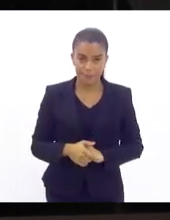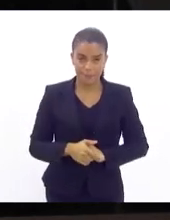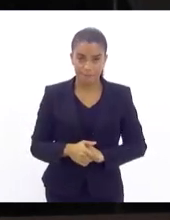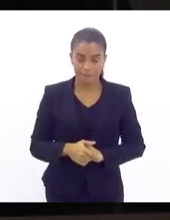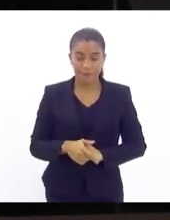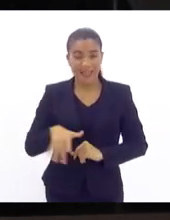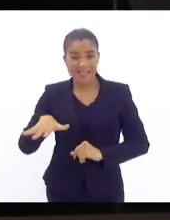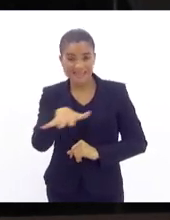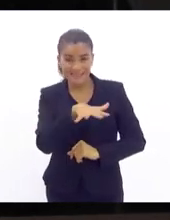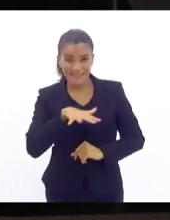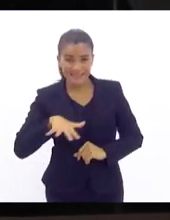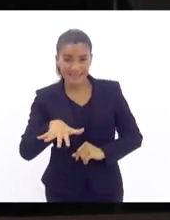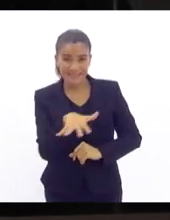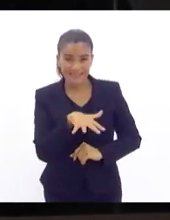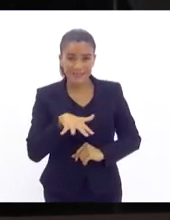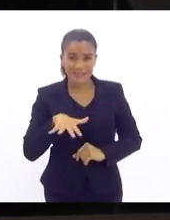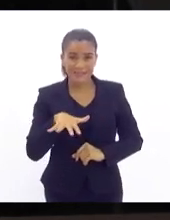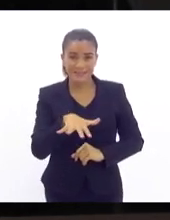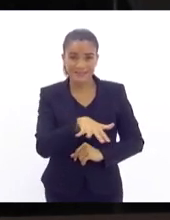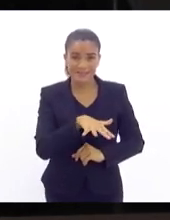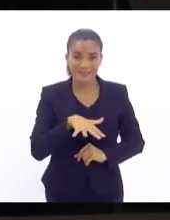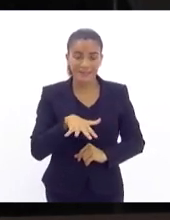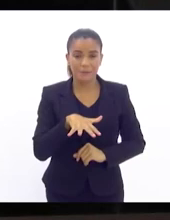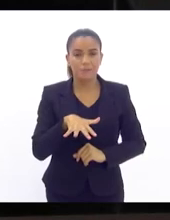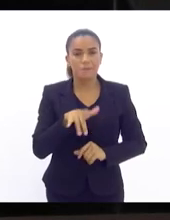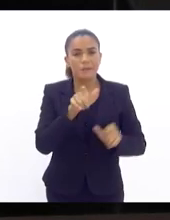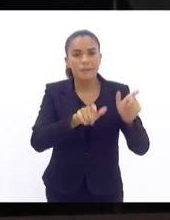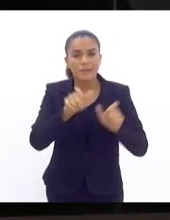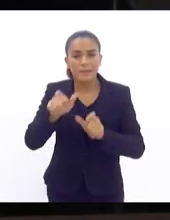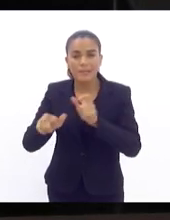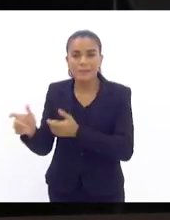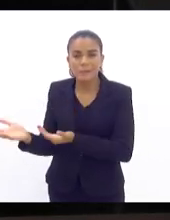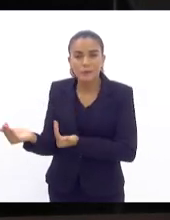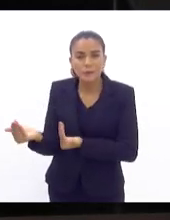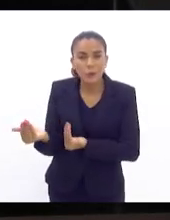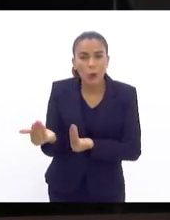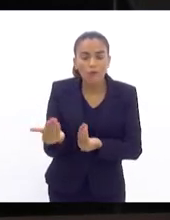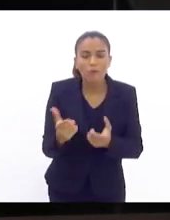Essa situação desses jovens